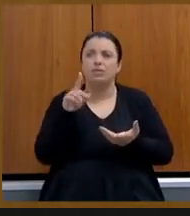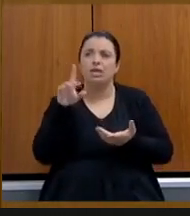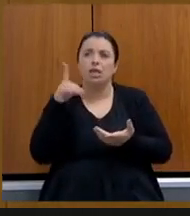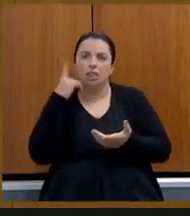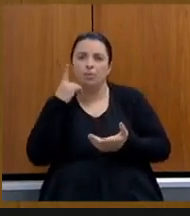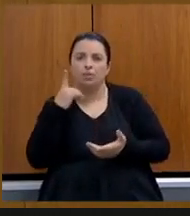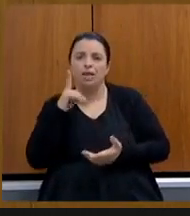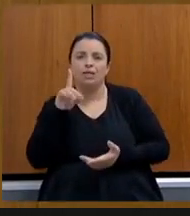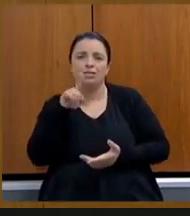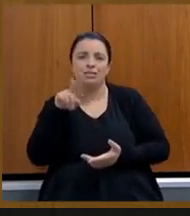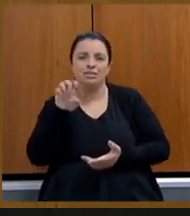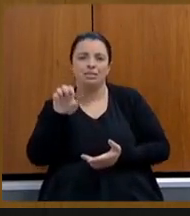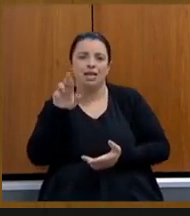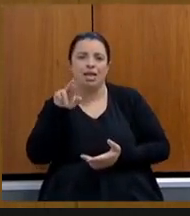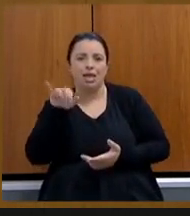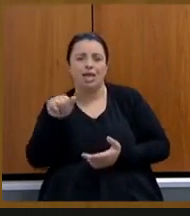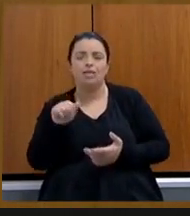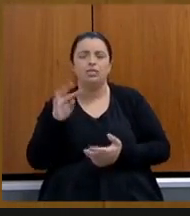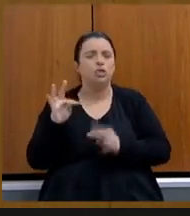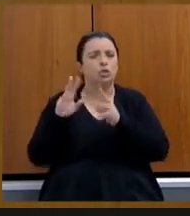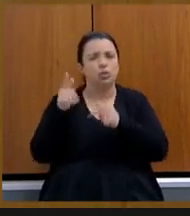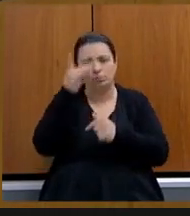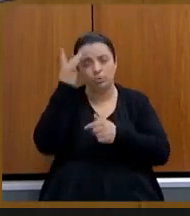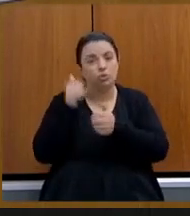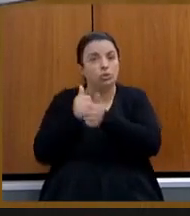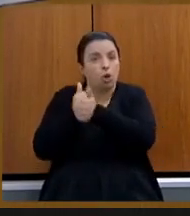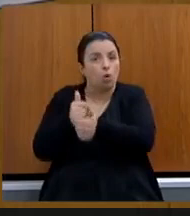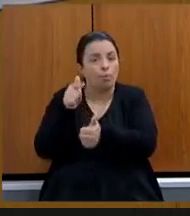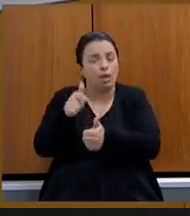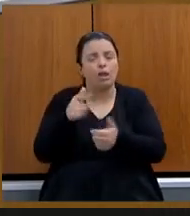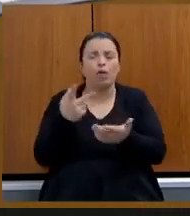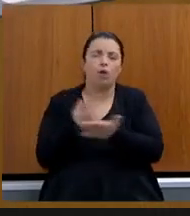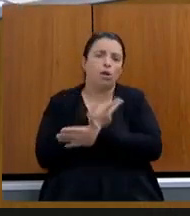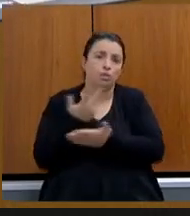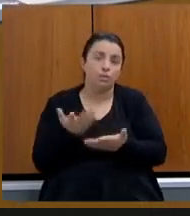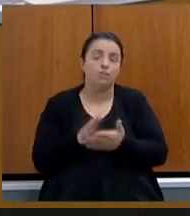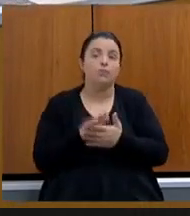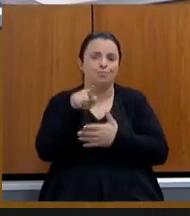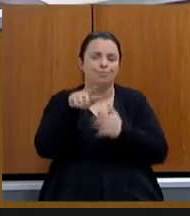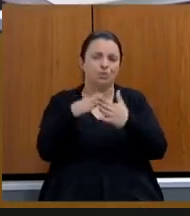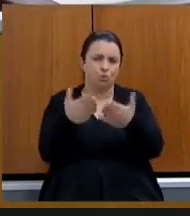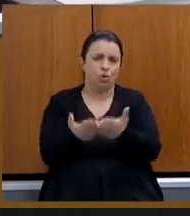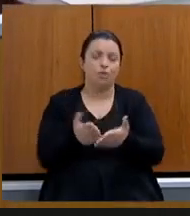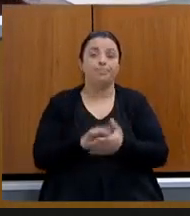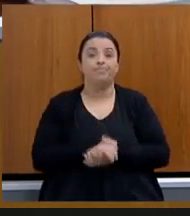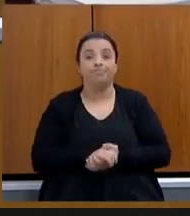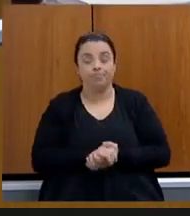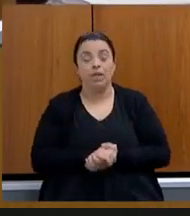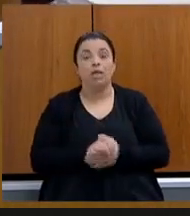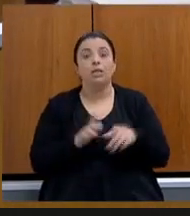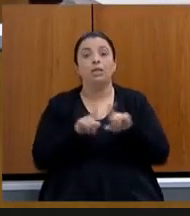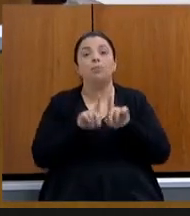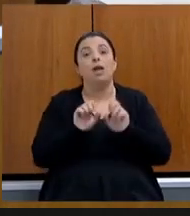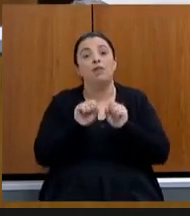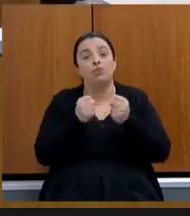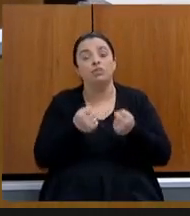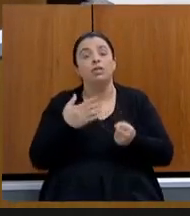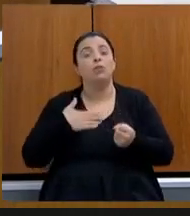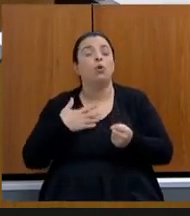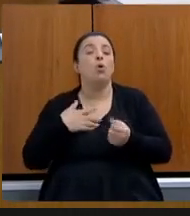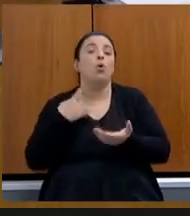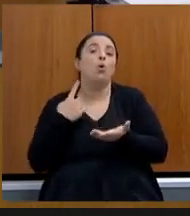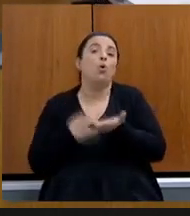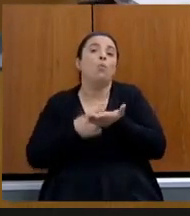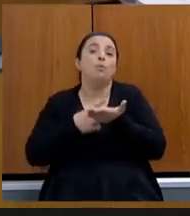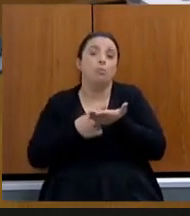todos aqueles que estão envolvidos mas não acompanhamento lá e claro é a escola já reforçando o nosso compromisso do